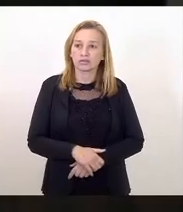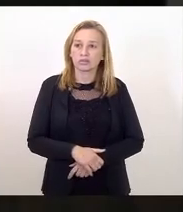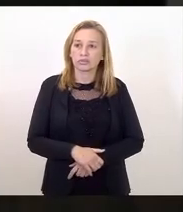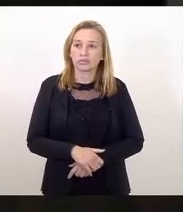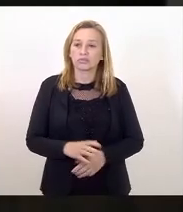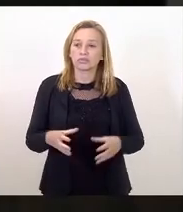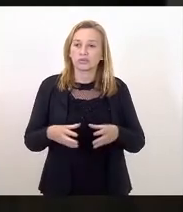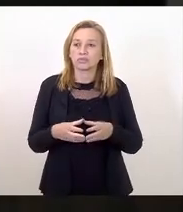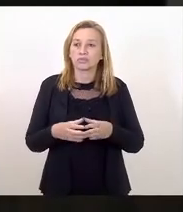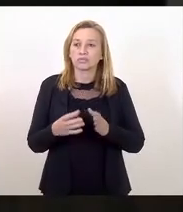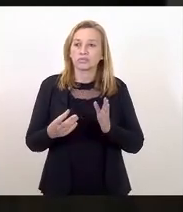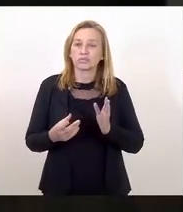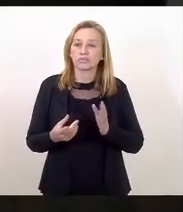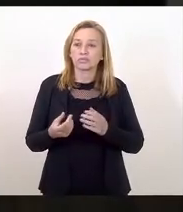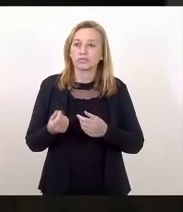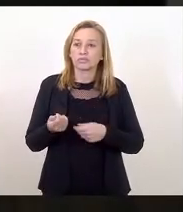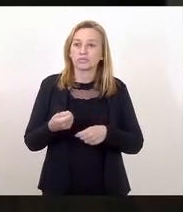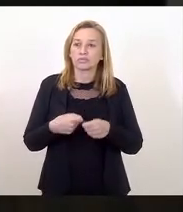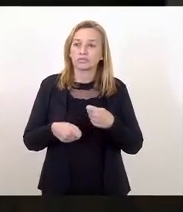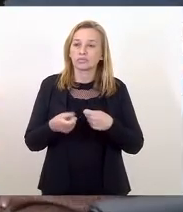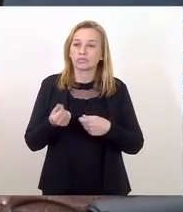Pela Comissão de Economia, deputado Valdeque.